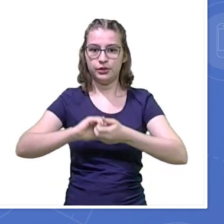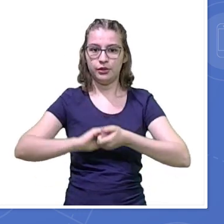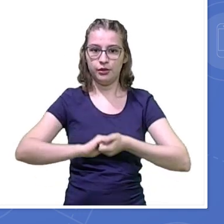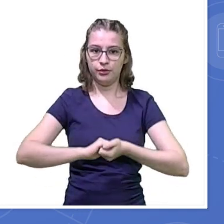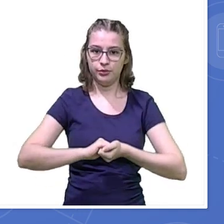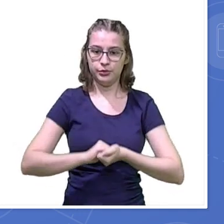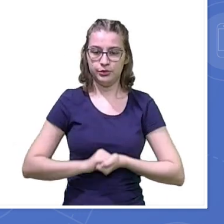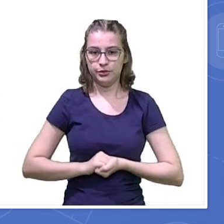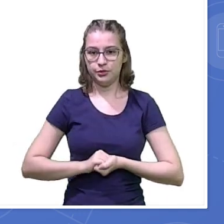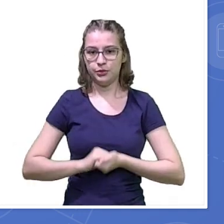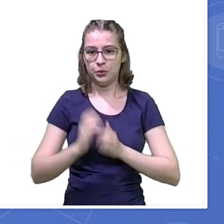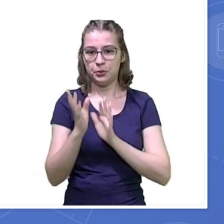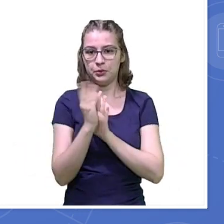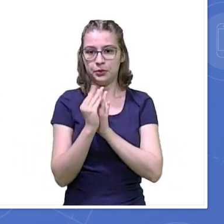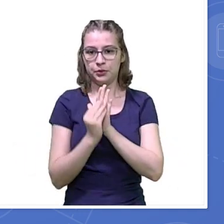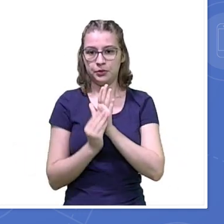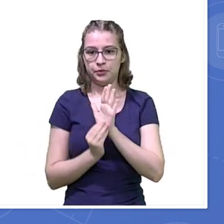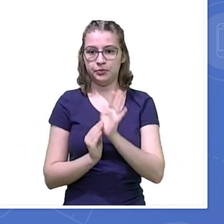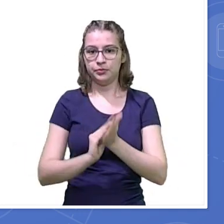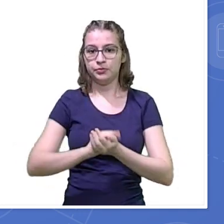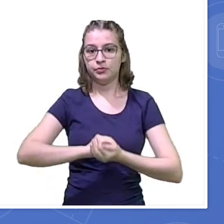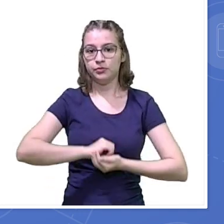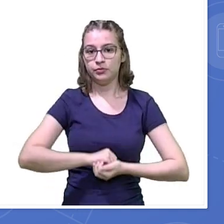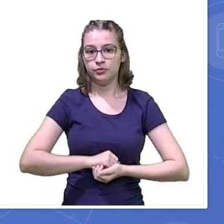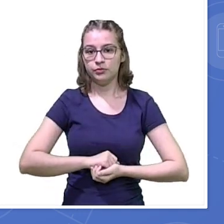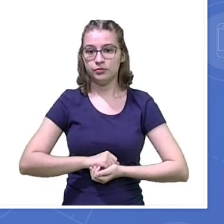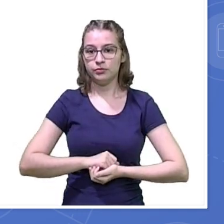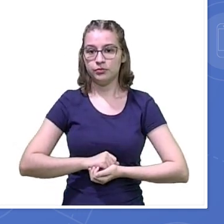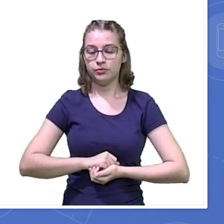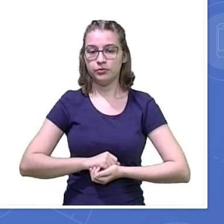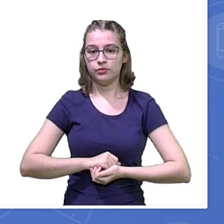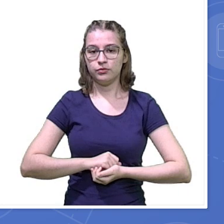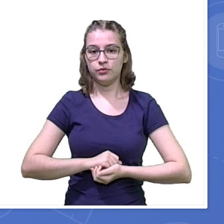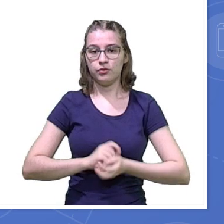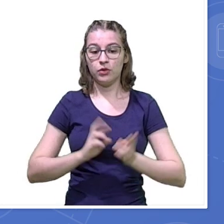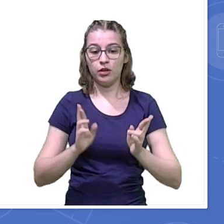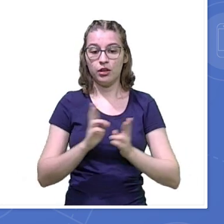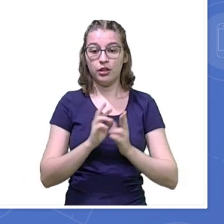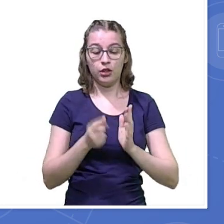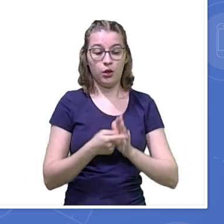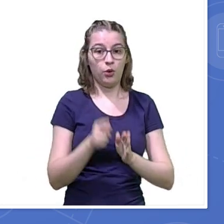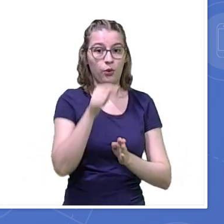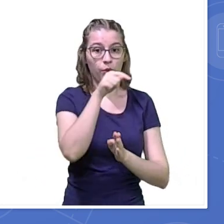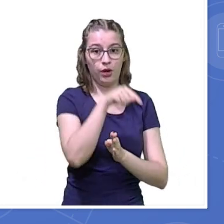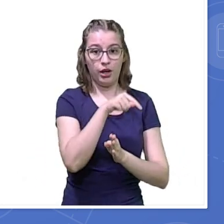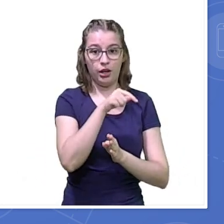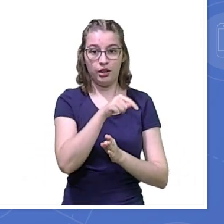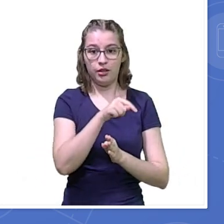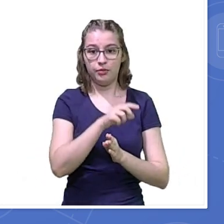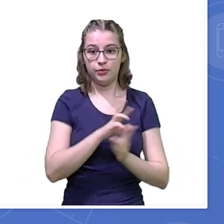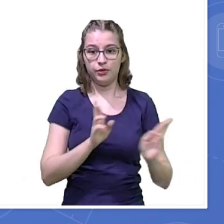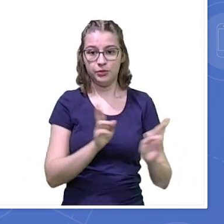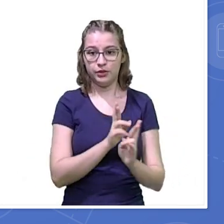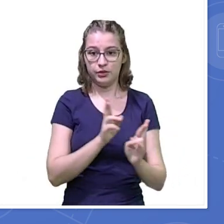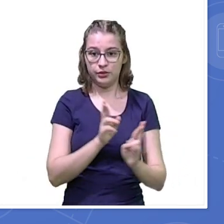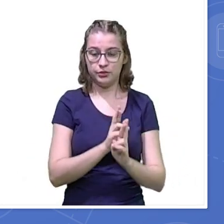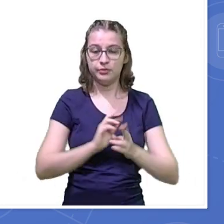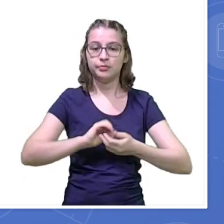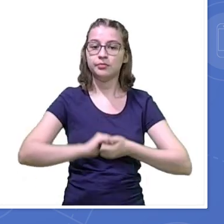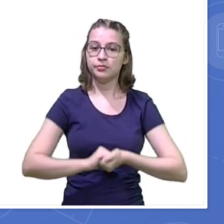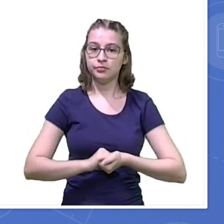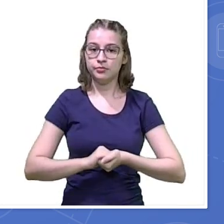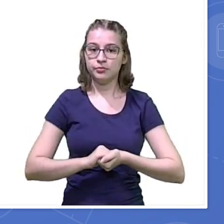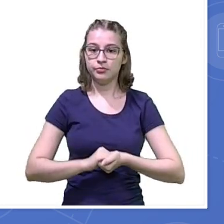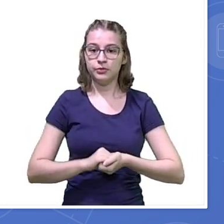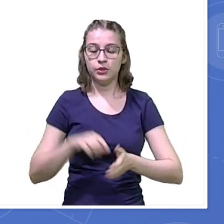os conteúdos, algumas situações relacionadas à aula anterior. Certo, pessoal? Então vai funcionar dessa forma. Temos